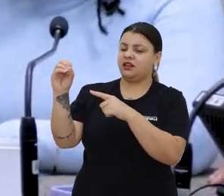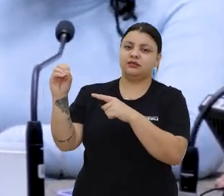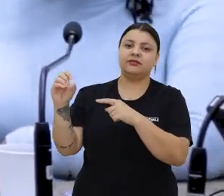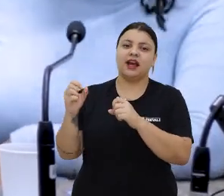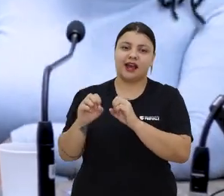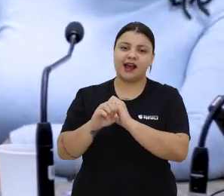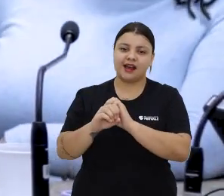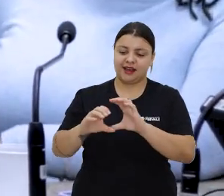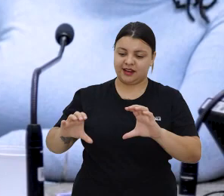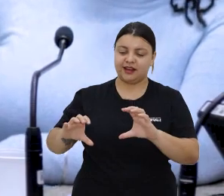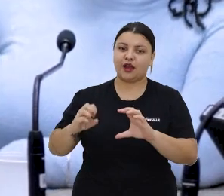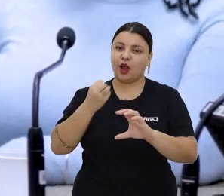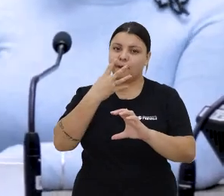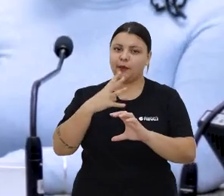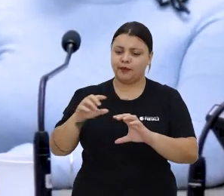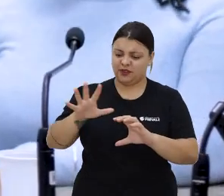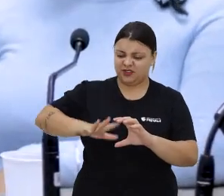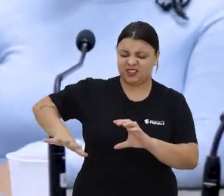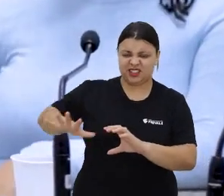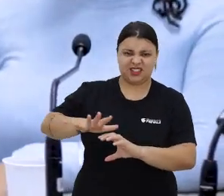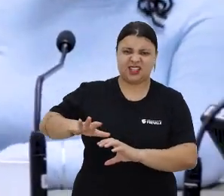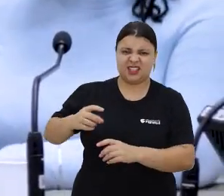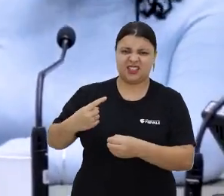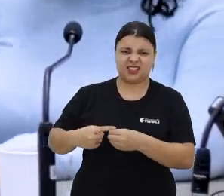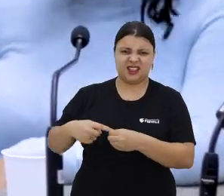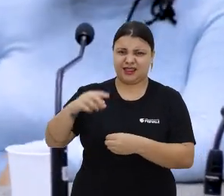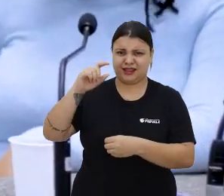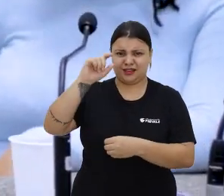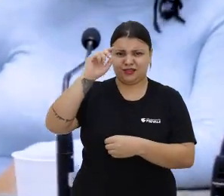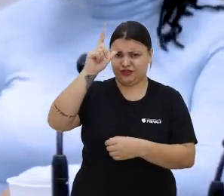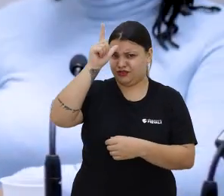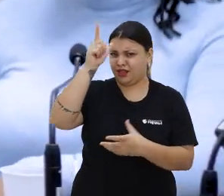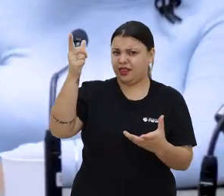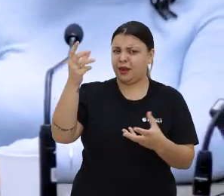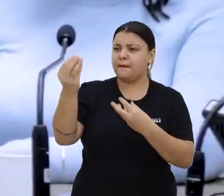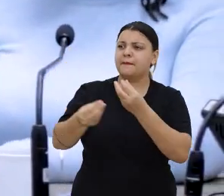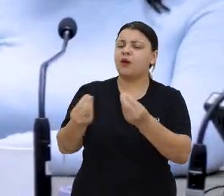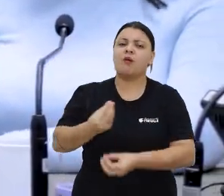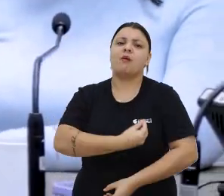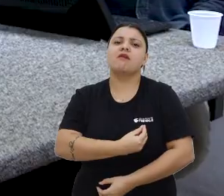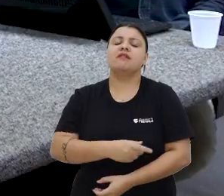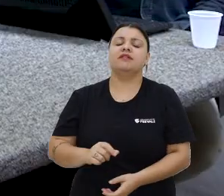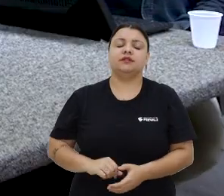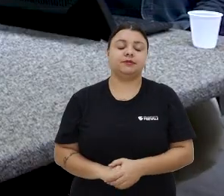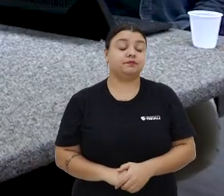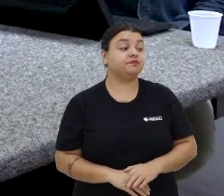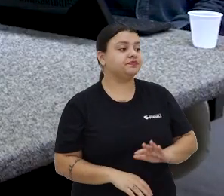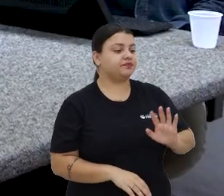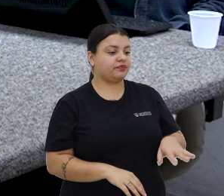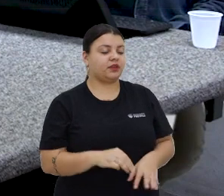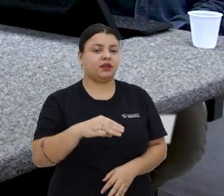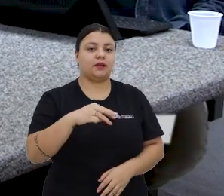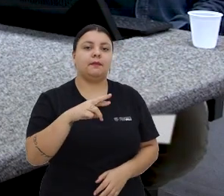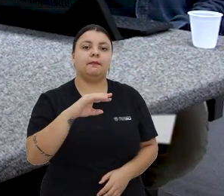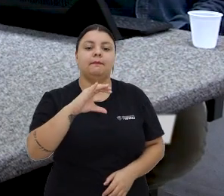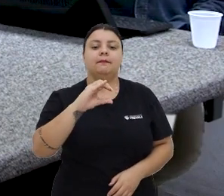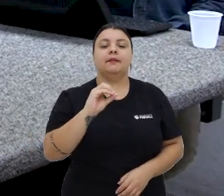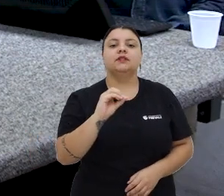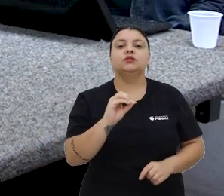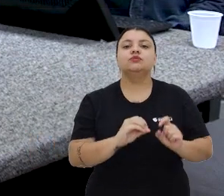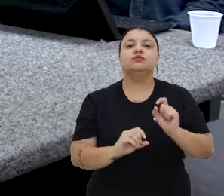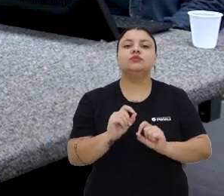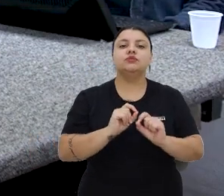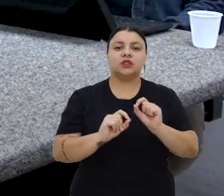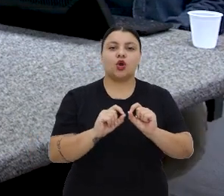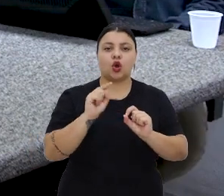alemães. É isso. Sabe? Como é que consegue viver lá? É isso. Ei, Márcio, mas hoje tu é